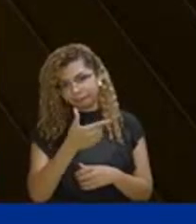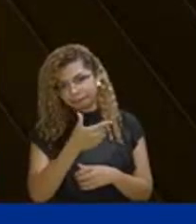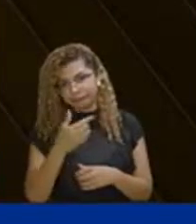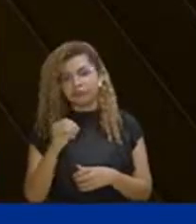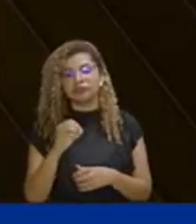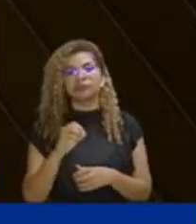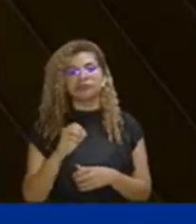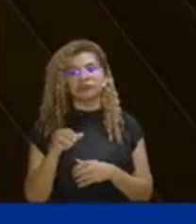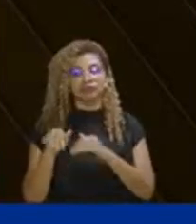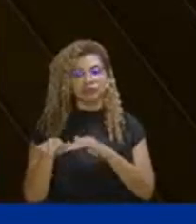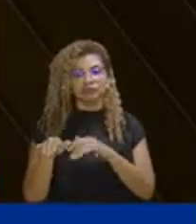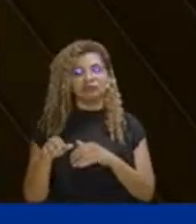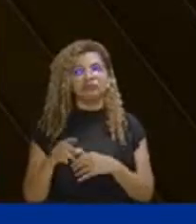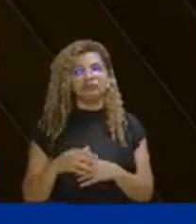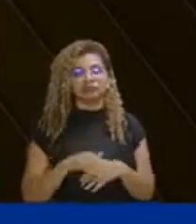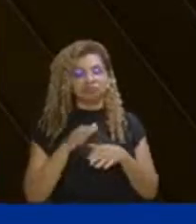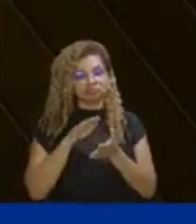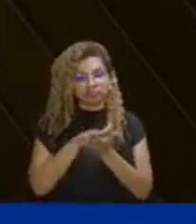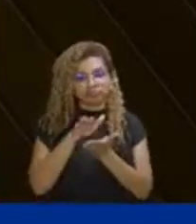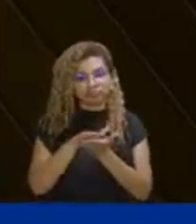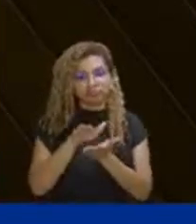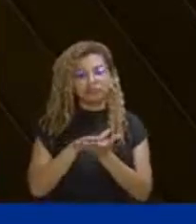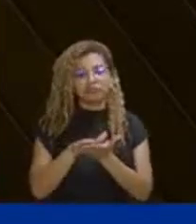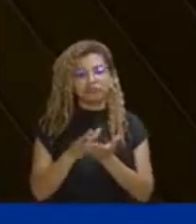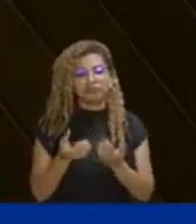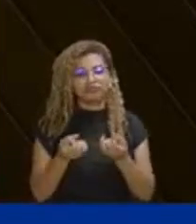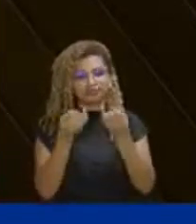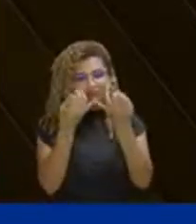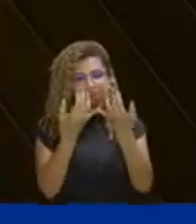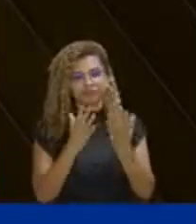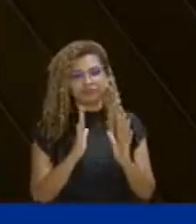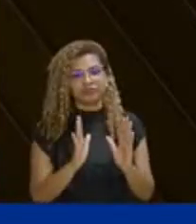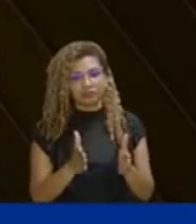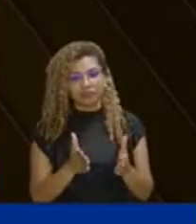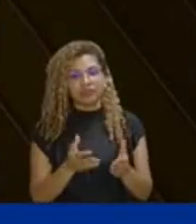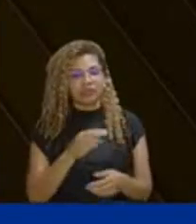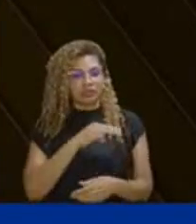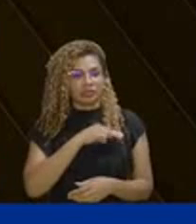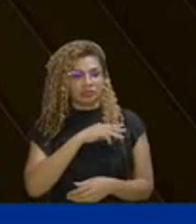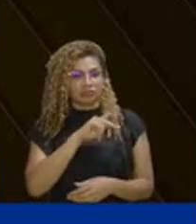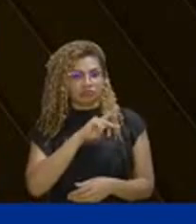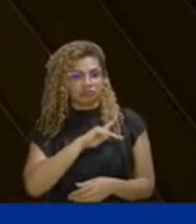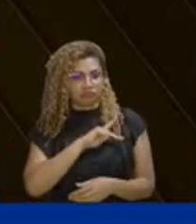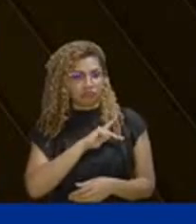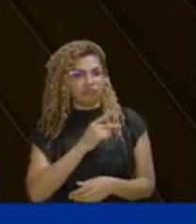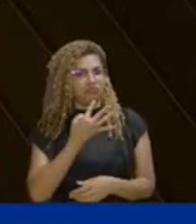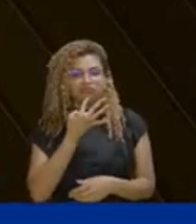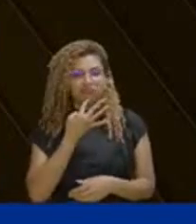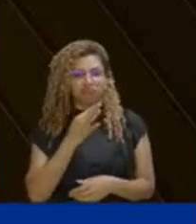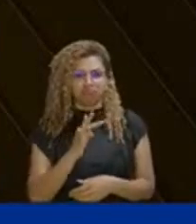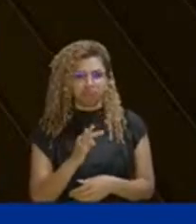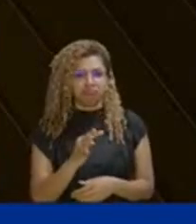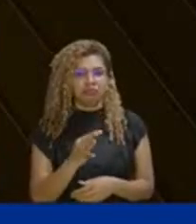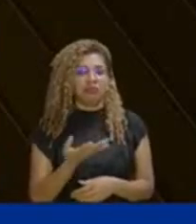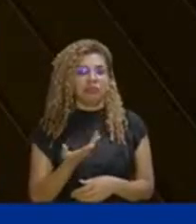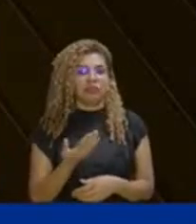tempestivo. Não obstante, conforme narrado, a Procuradoria Regional Eleitoral se manifestou pelo não conhecimento do recurso eleitoral. Isso porque, em seu